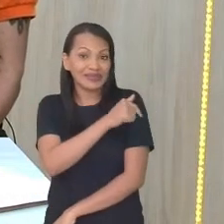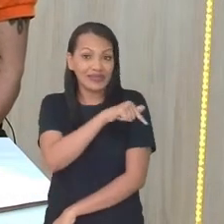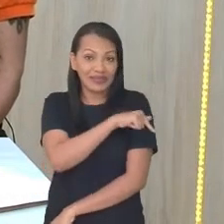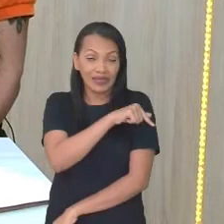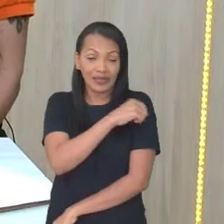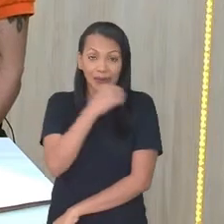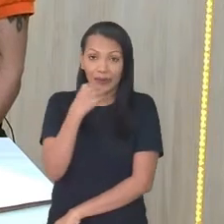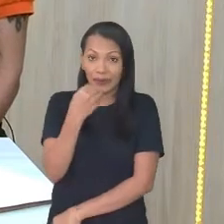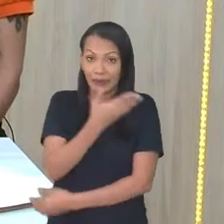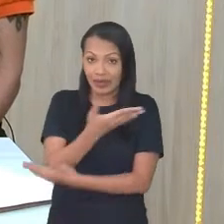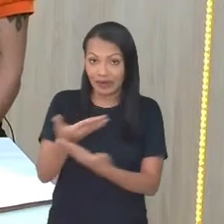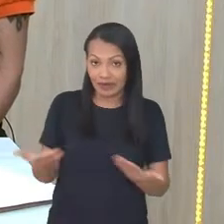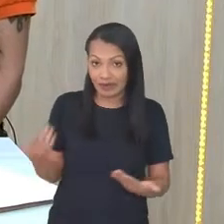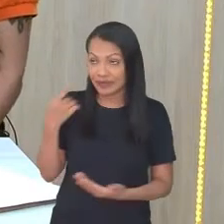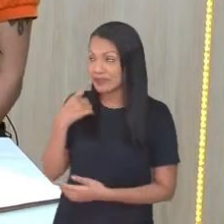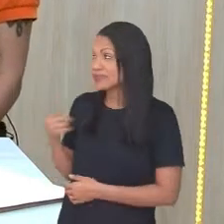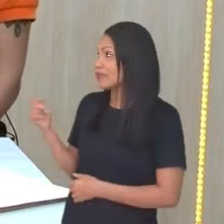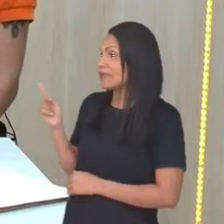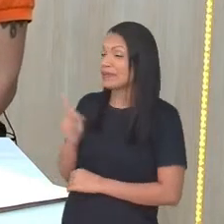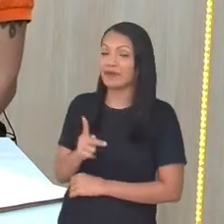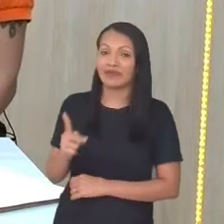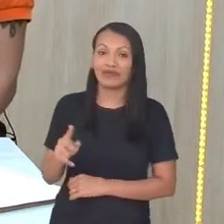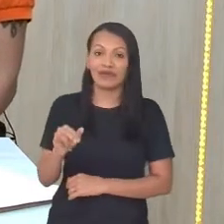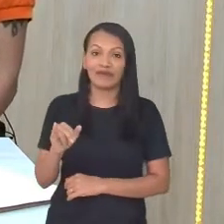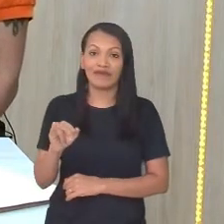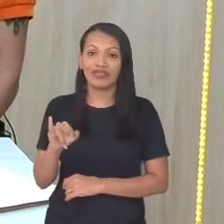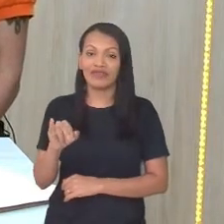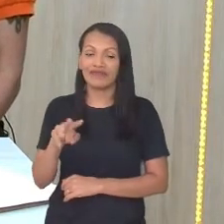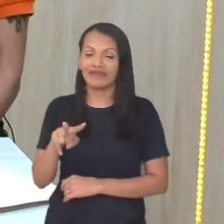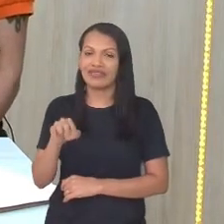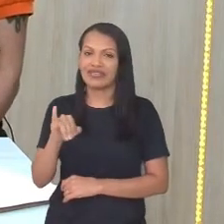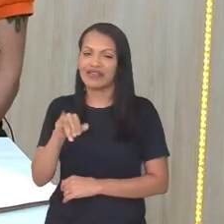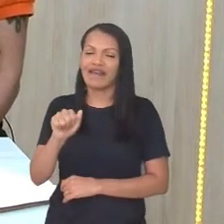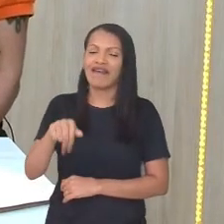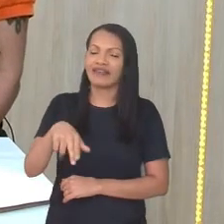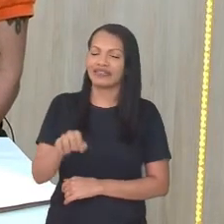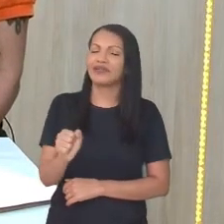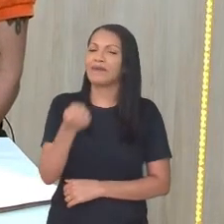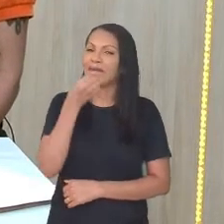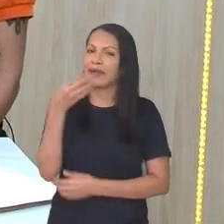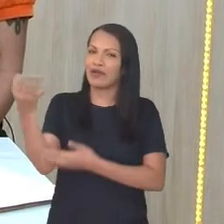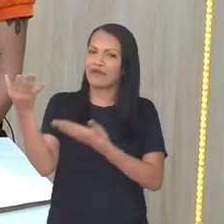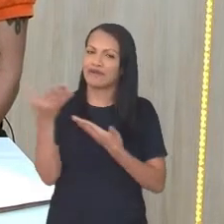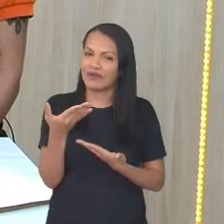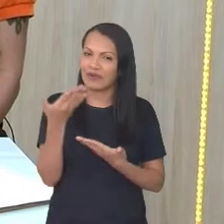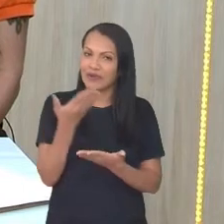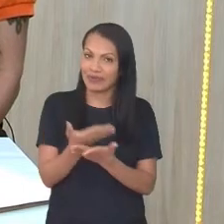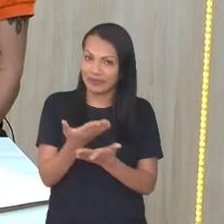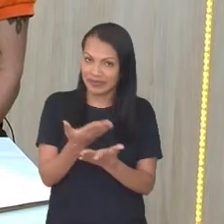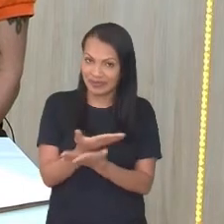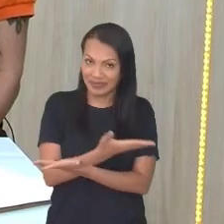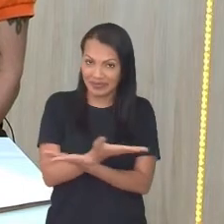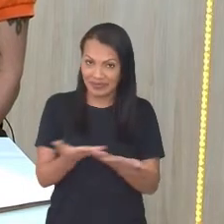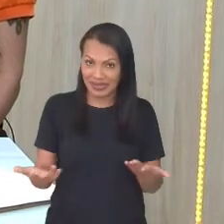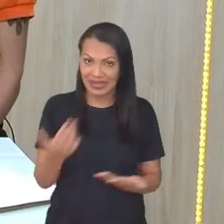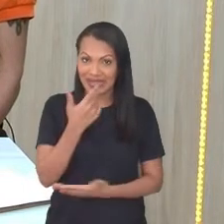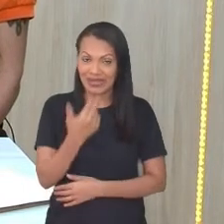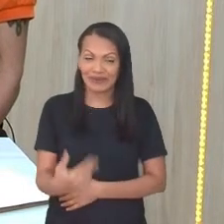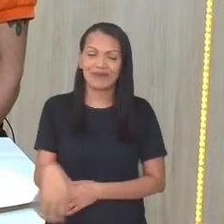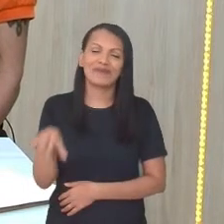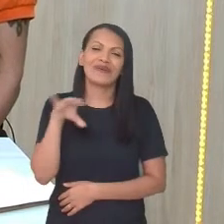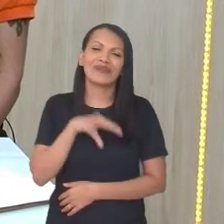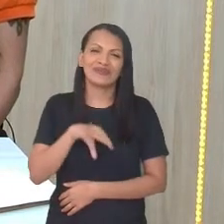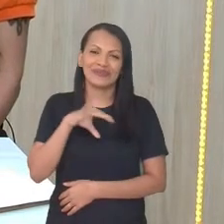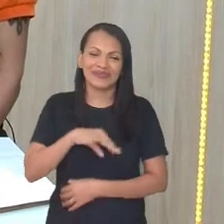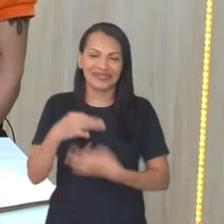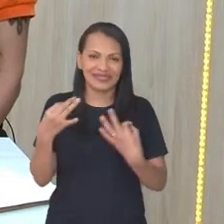tudo bem com vocês? Eu sou Viviane Santos e esse é o meu sinal. Sejam todos bem-vindos à aula de língua portuguesa,